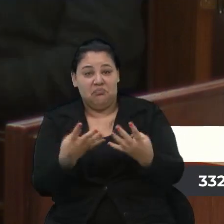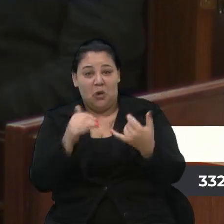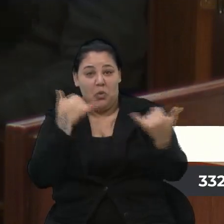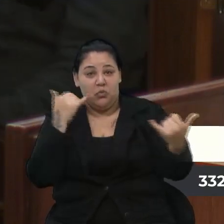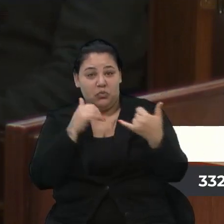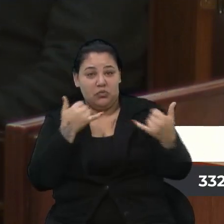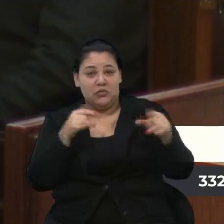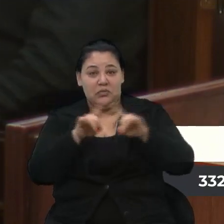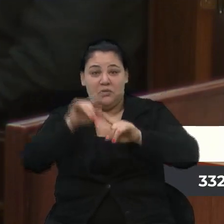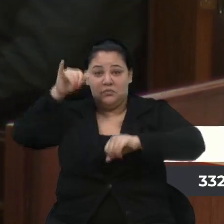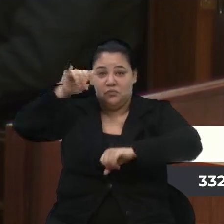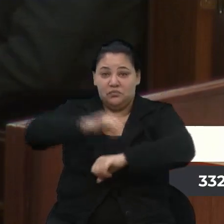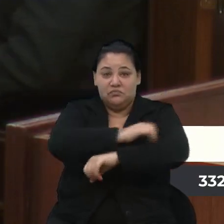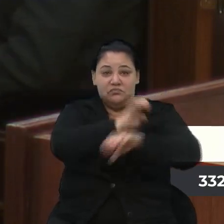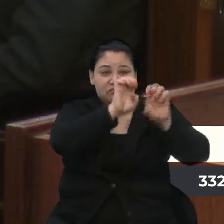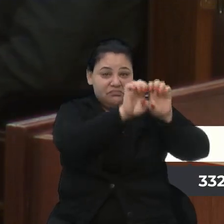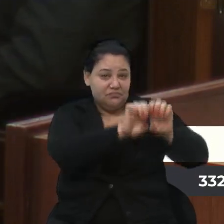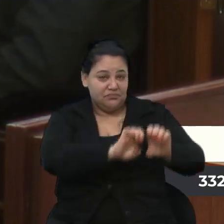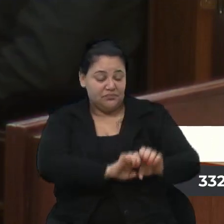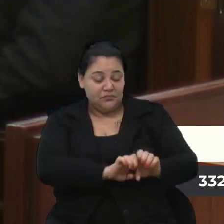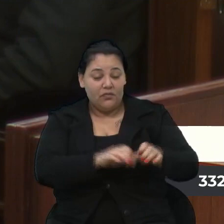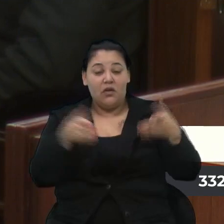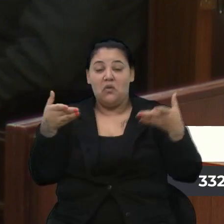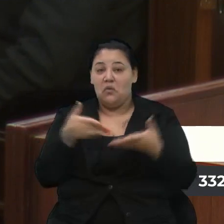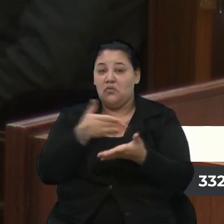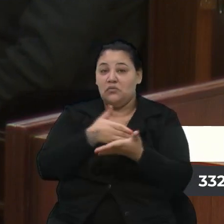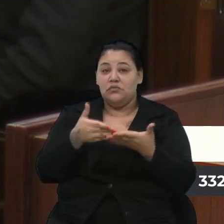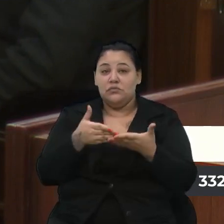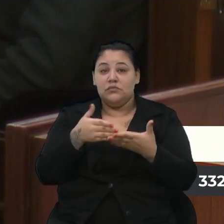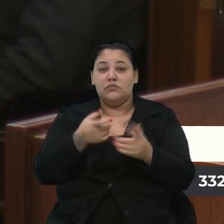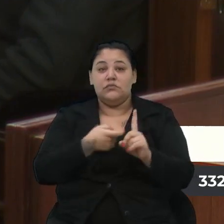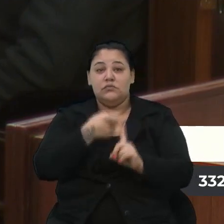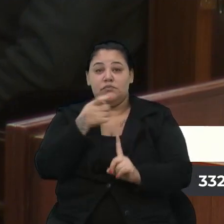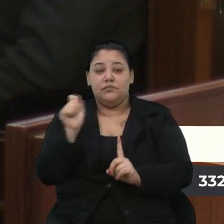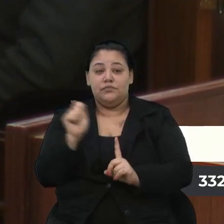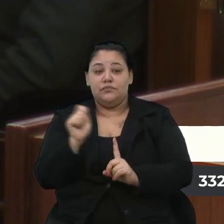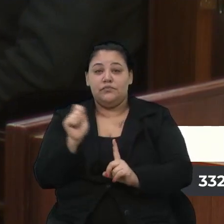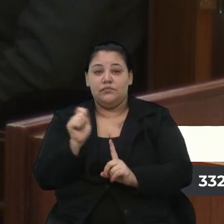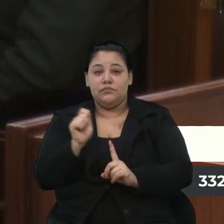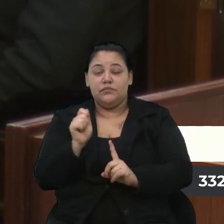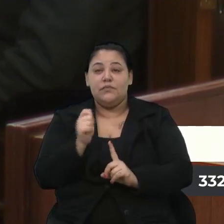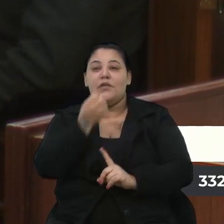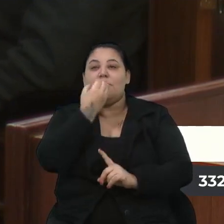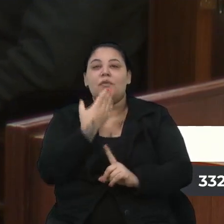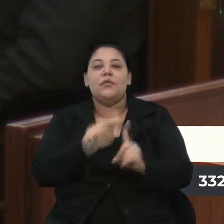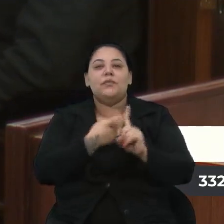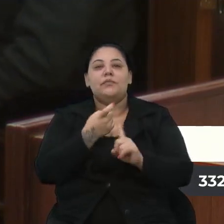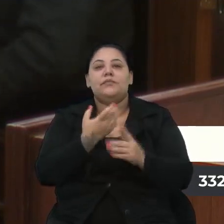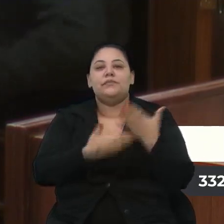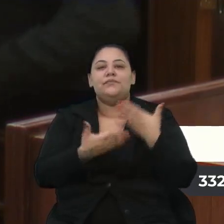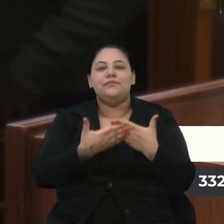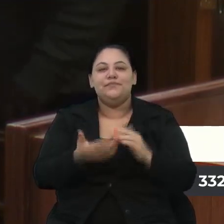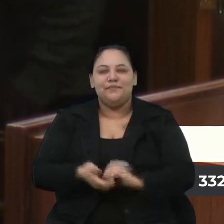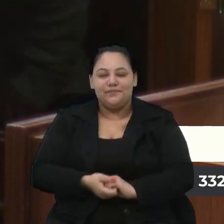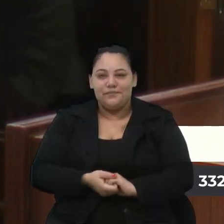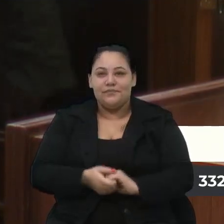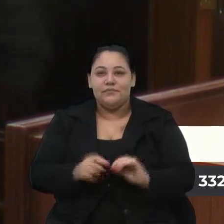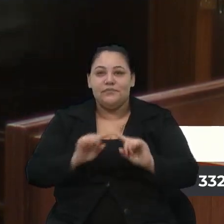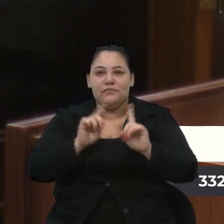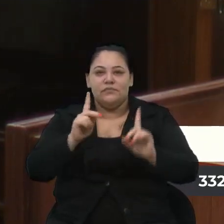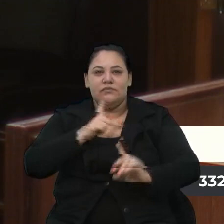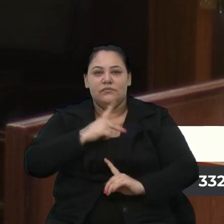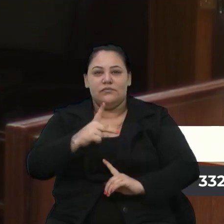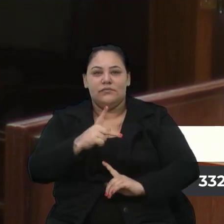aeroporto da Serra Gaúcha. Iniciamos hoje o mês de agosto, um bom mês a todos. Mas, presidente, nós